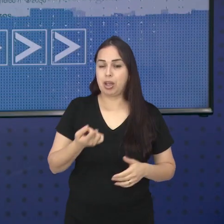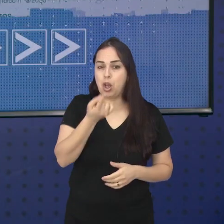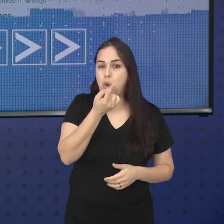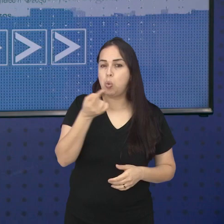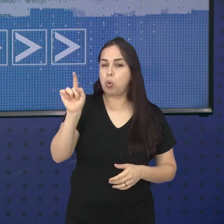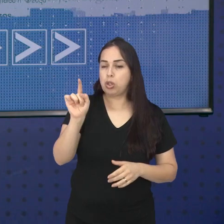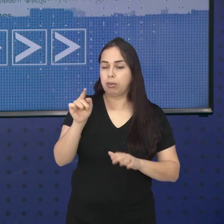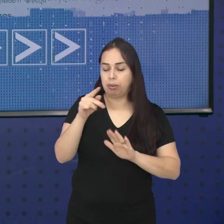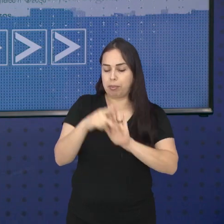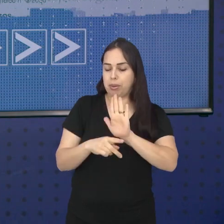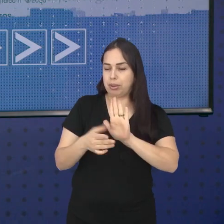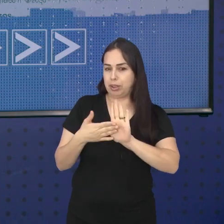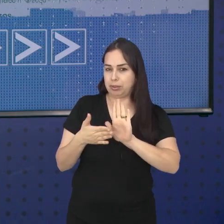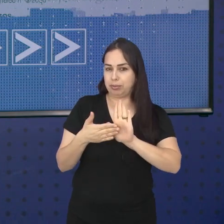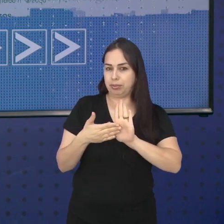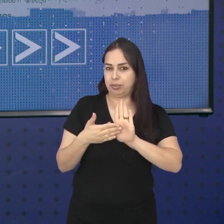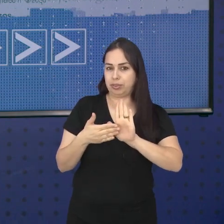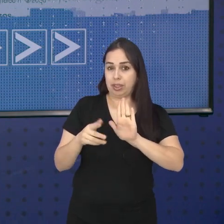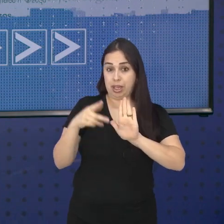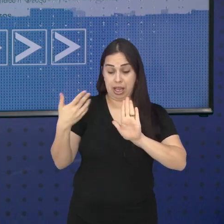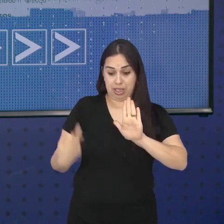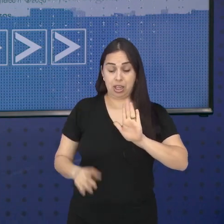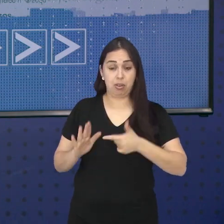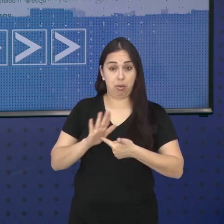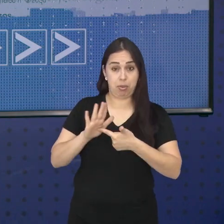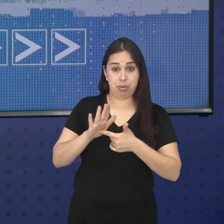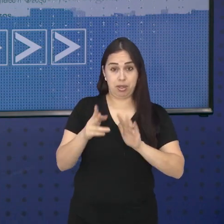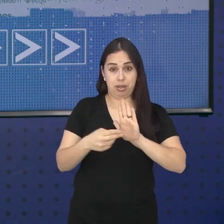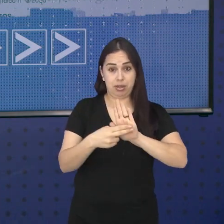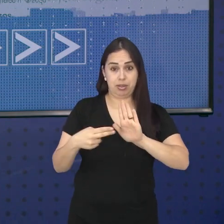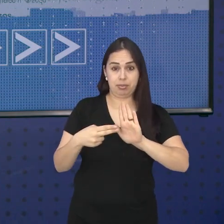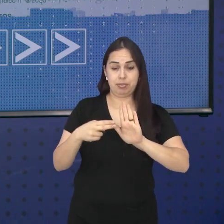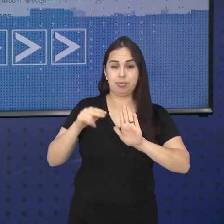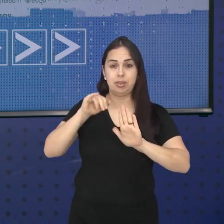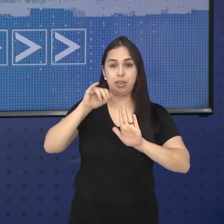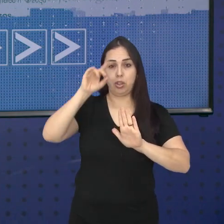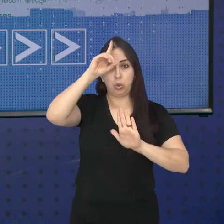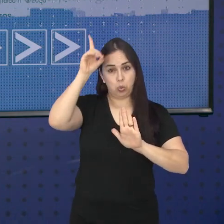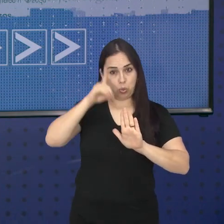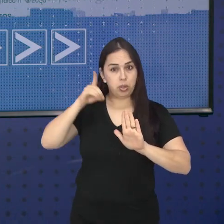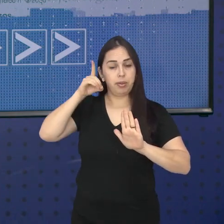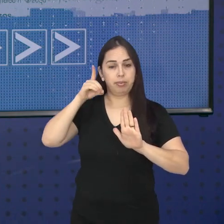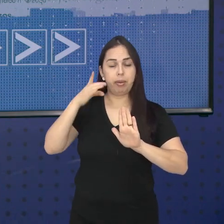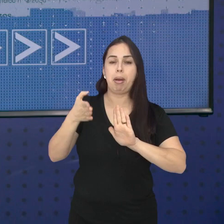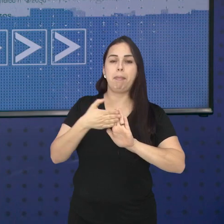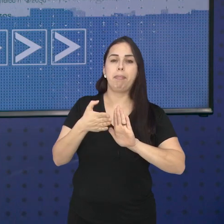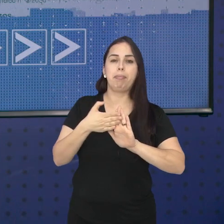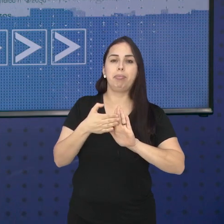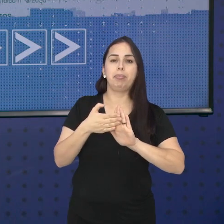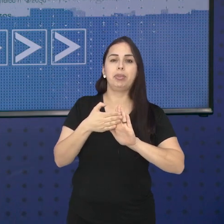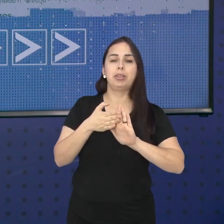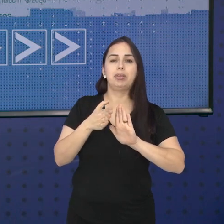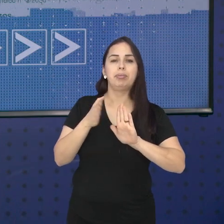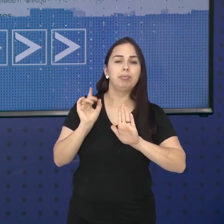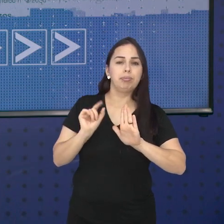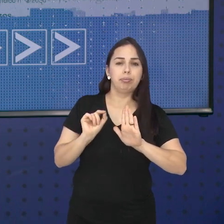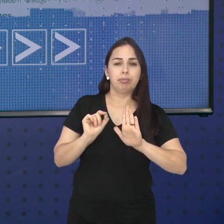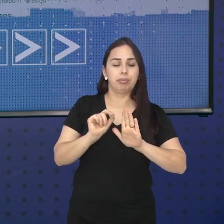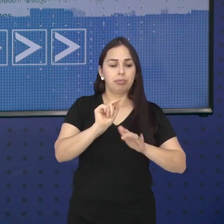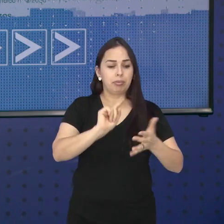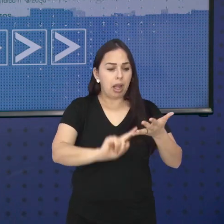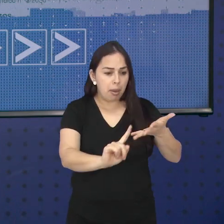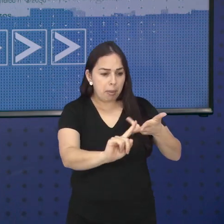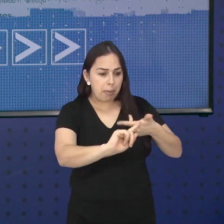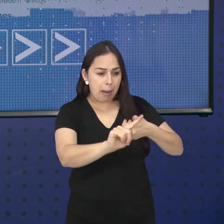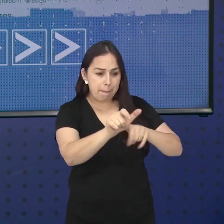e o último projeto do dia aqui no programa tramitando é de autoria da vereadora Dulce irrita uma proposta que olha com